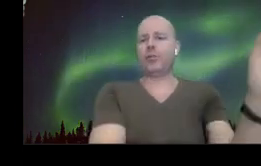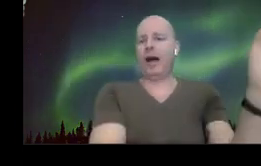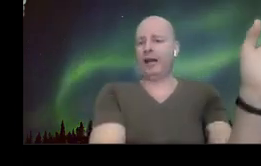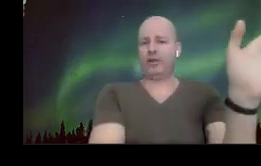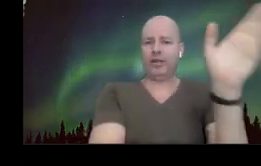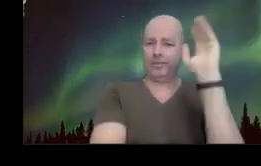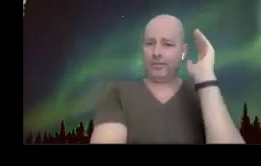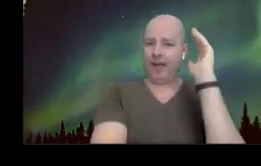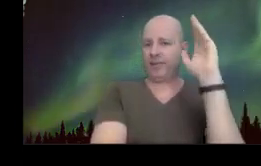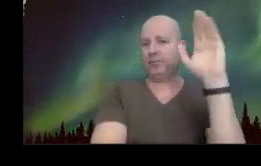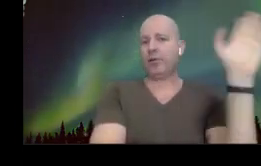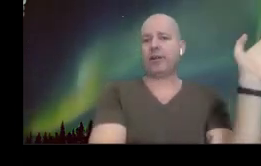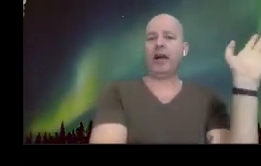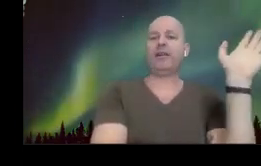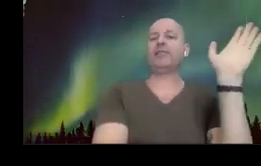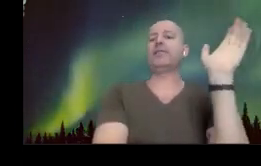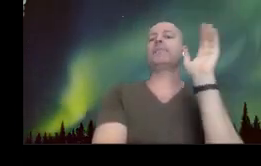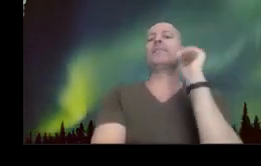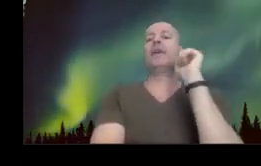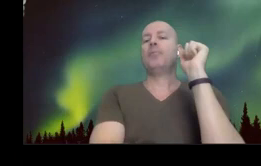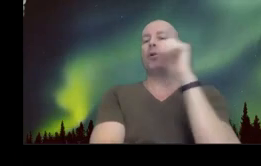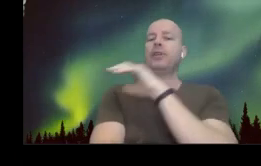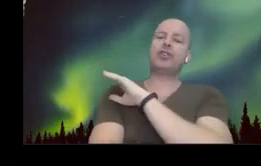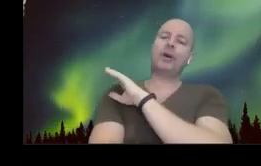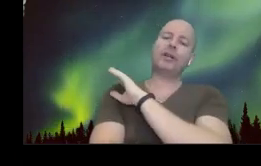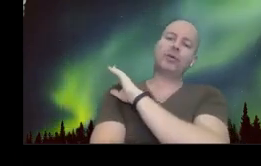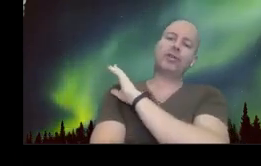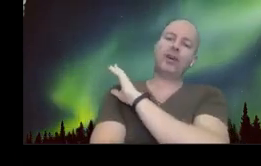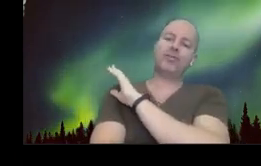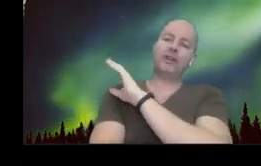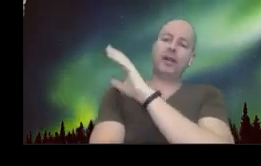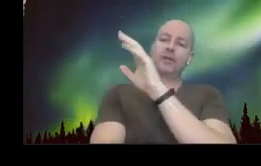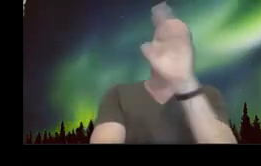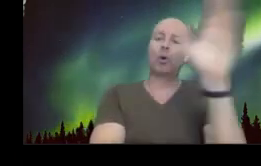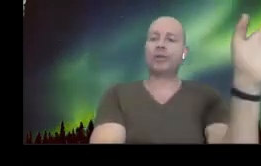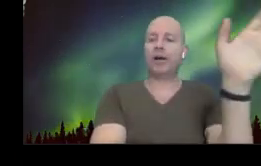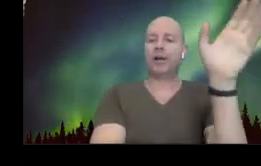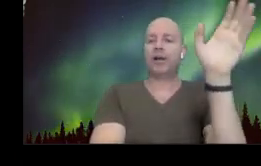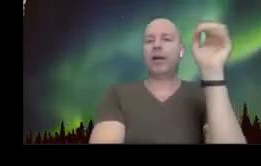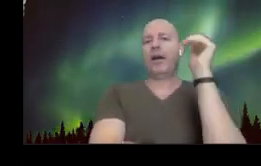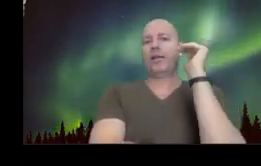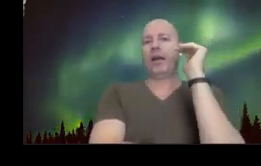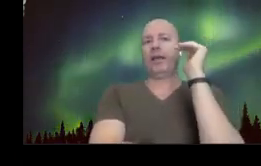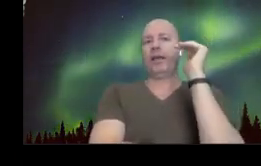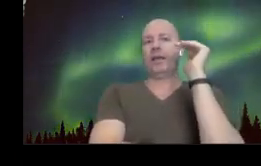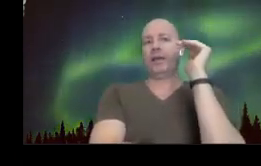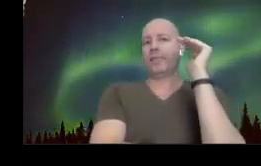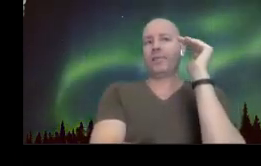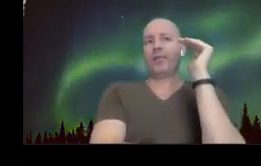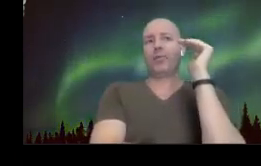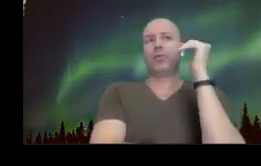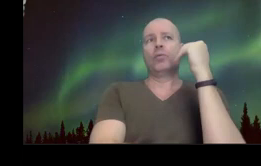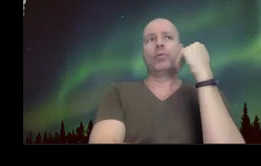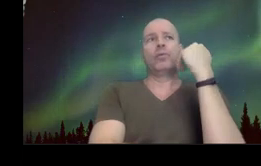família é dona de uma área de 10 mil hectares, protegeu ela durante a vida toda,